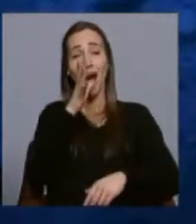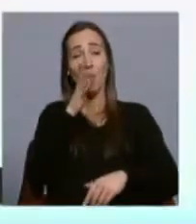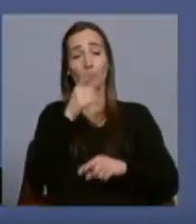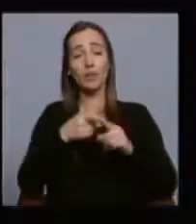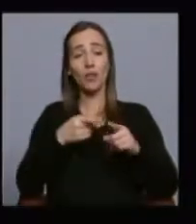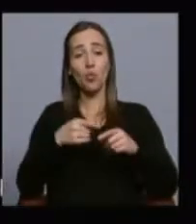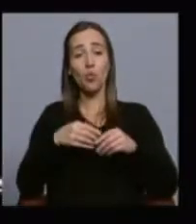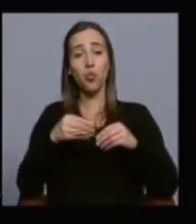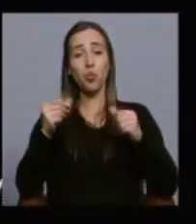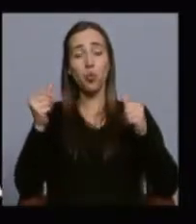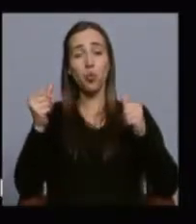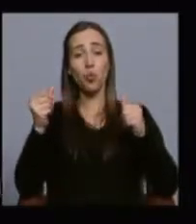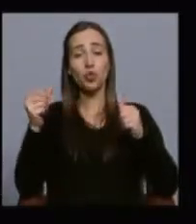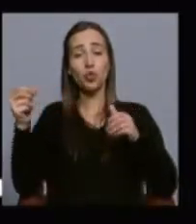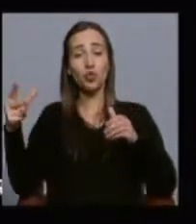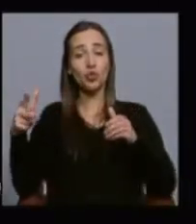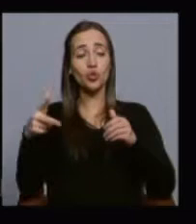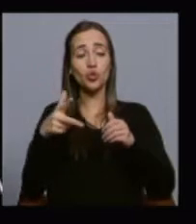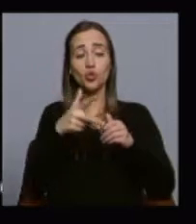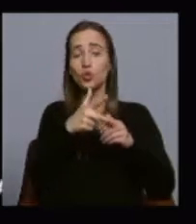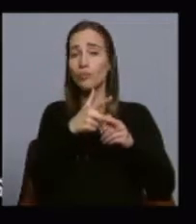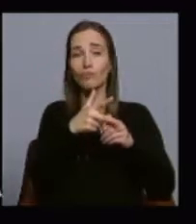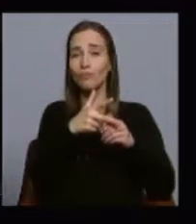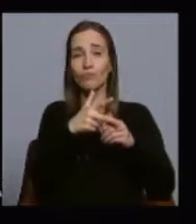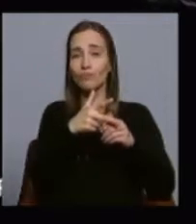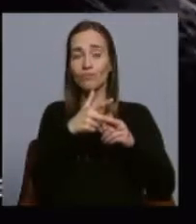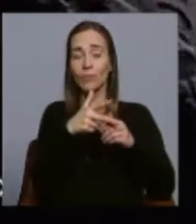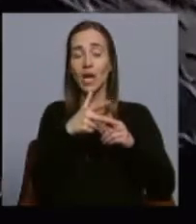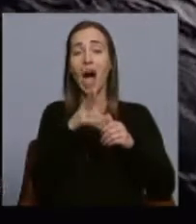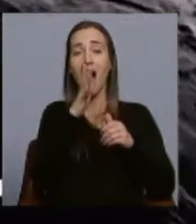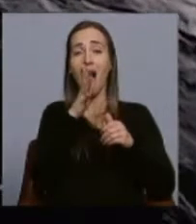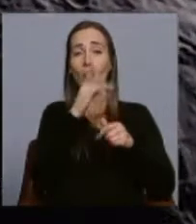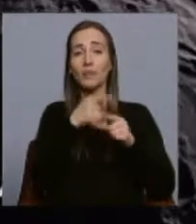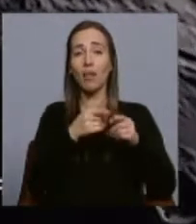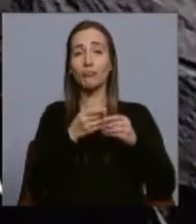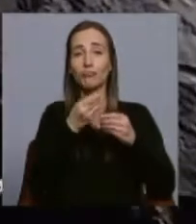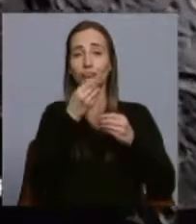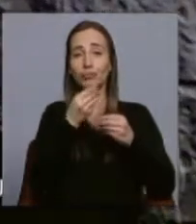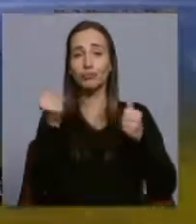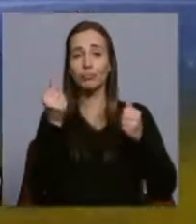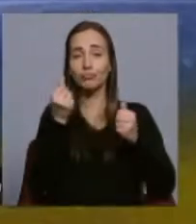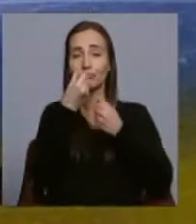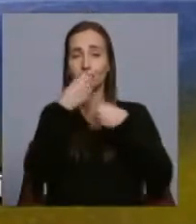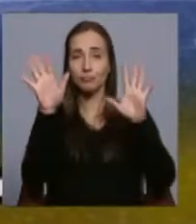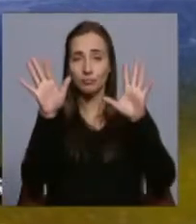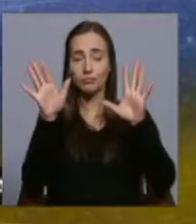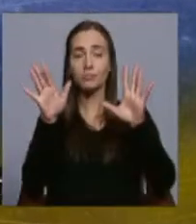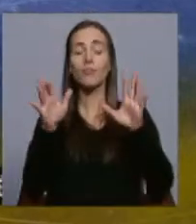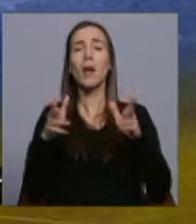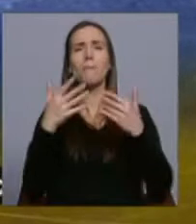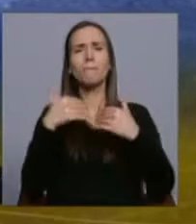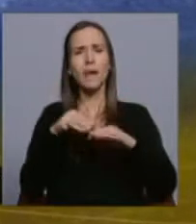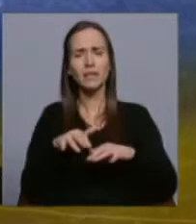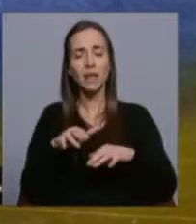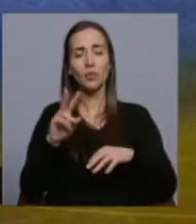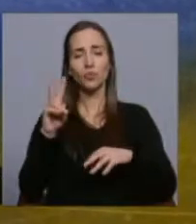lá o vento solar para se sintetizar, portanto, metade da água deve desaparecer, deve evaporar. Mas entra em cena duas missões,